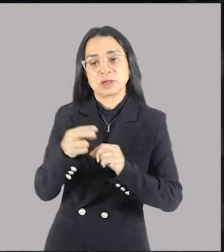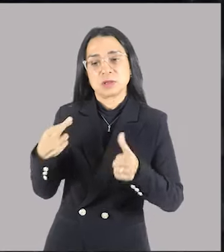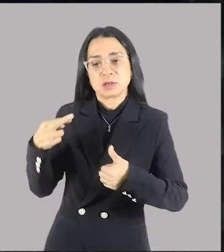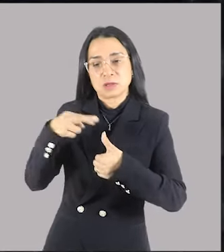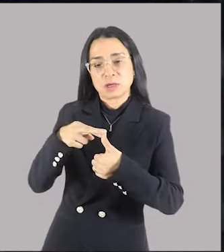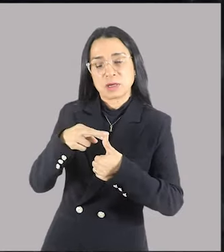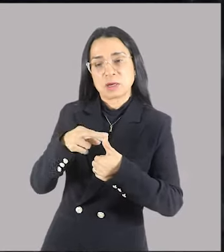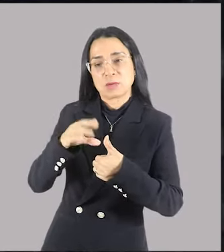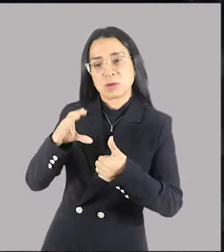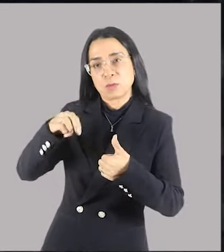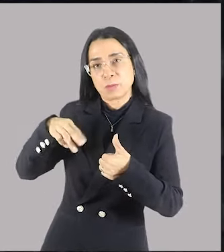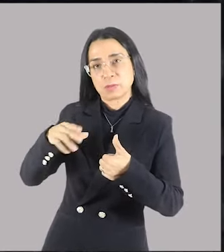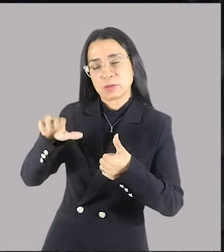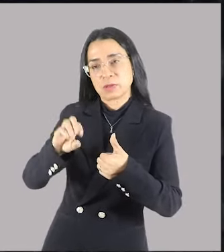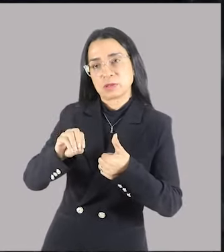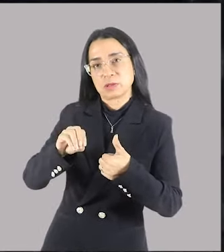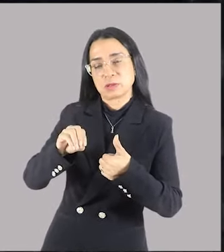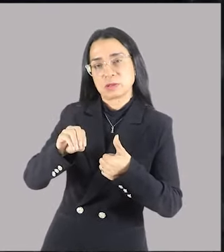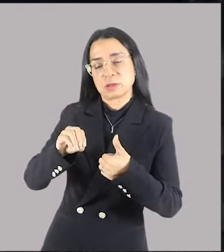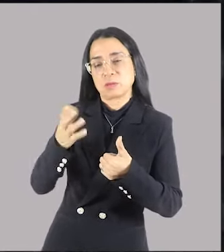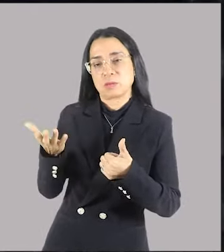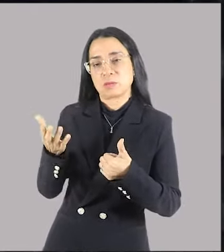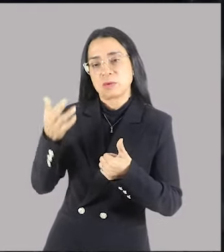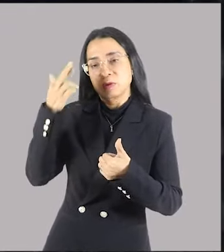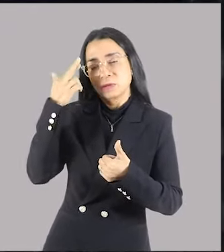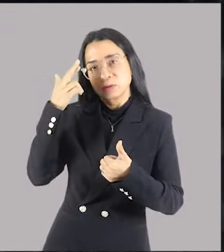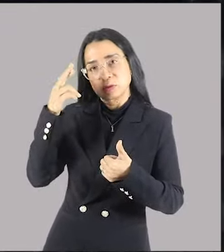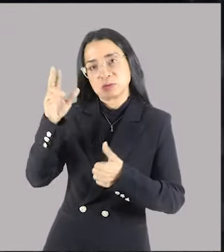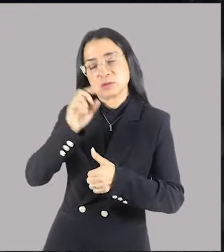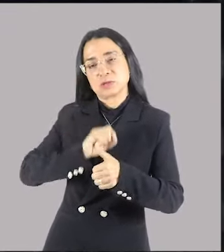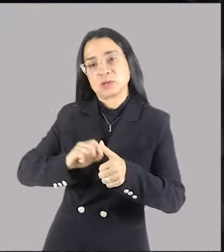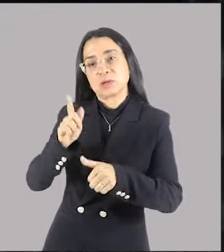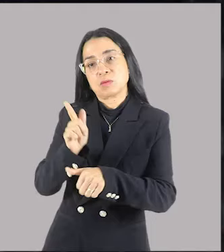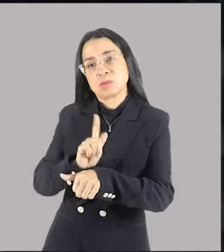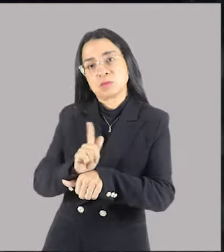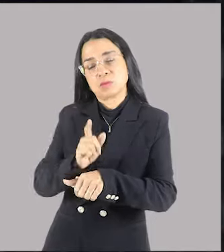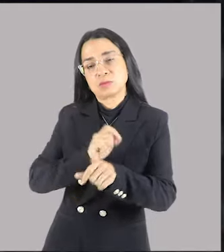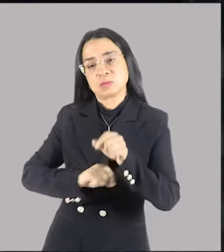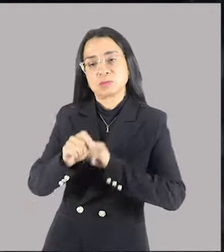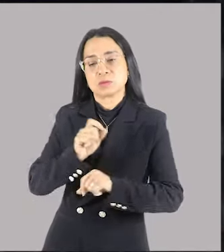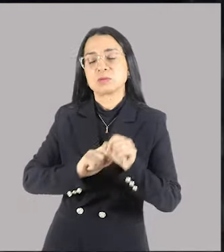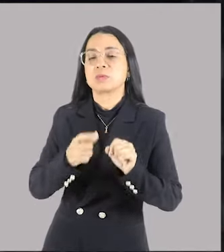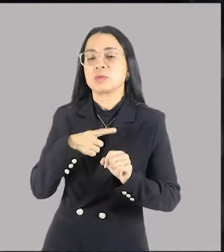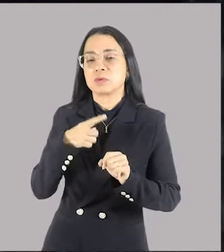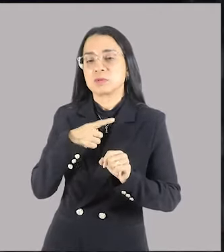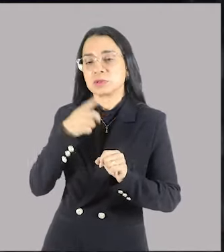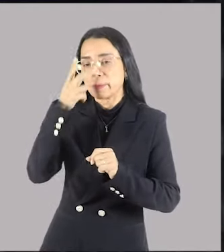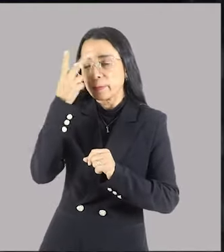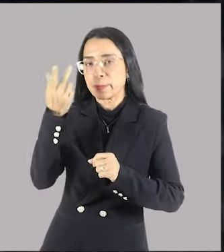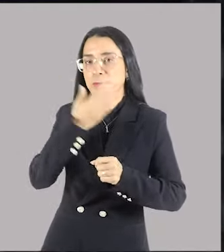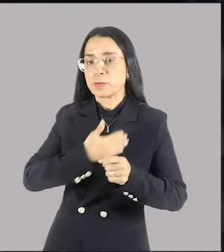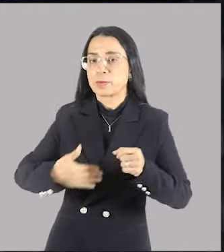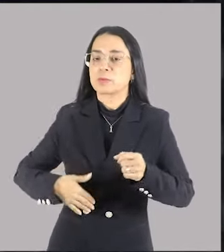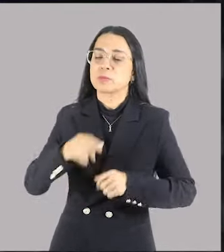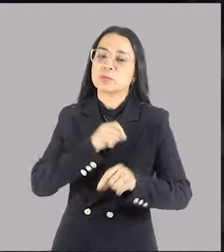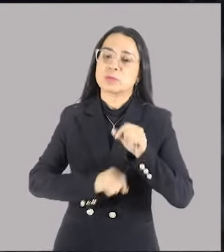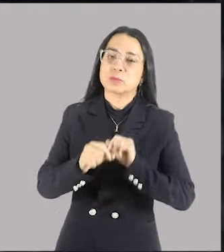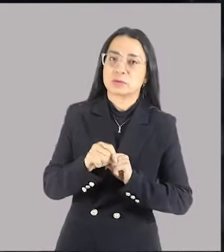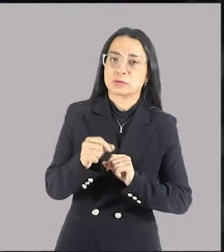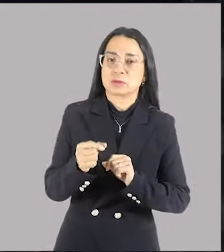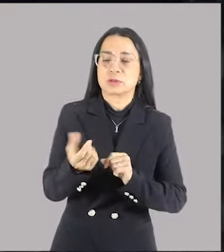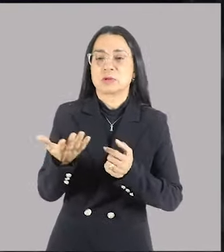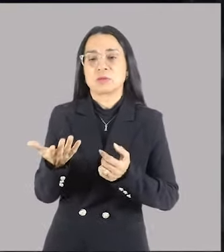comissão cargos de direção chefia e assessoramento é que podem ter agentes públicos ali que estão eh